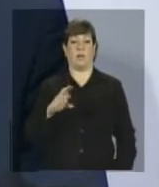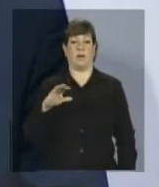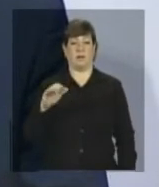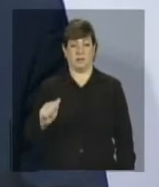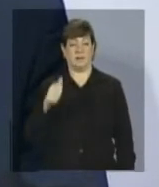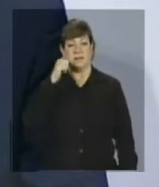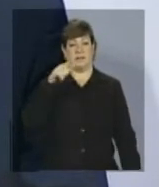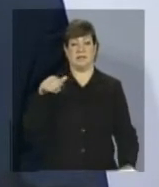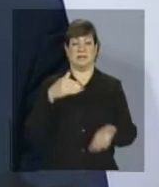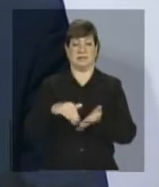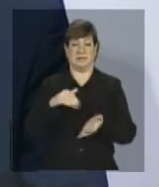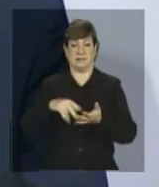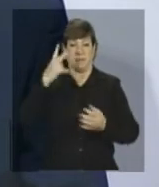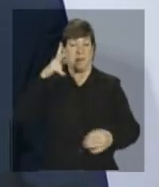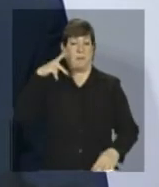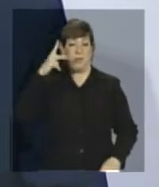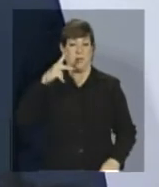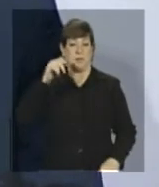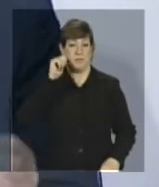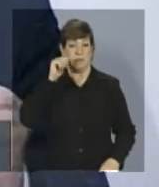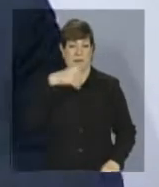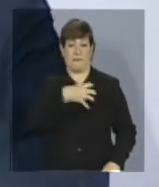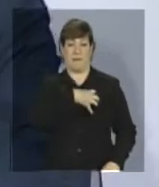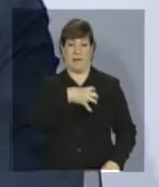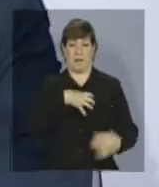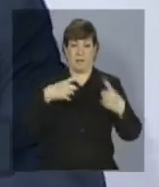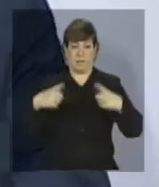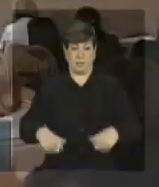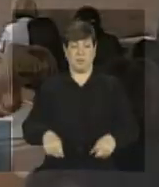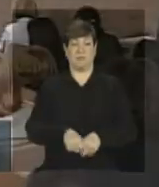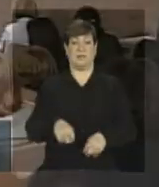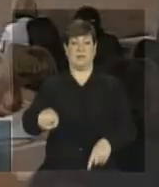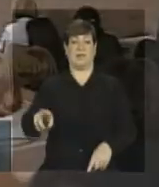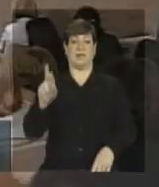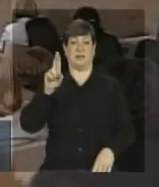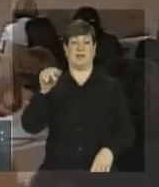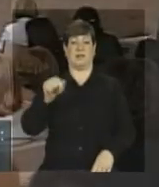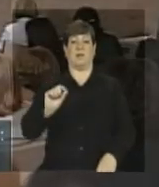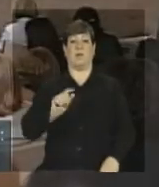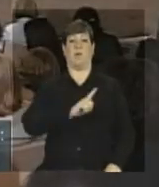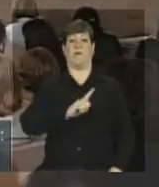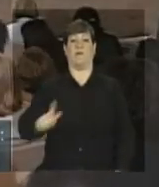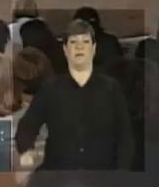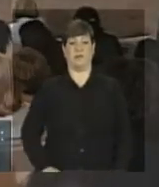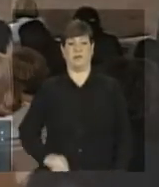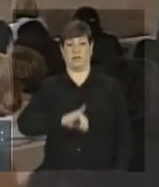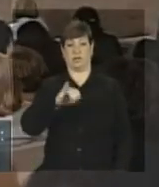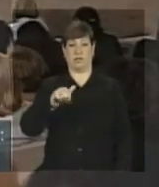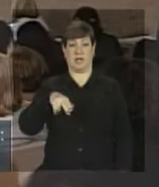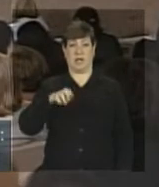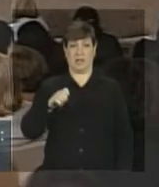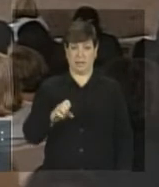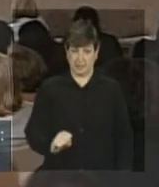Barbosa, secretária de Política para as Mulheres do Estado da Bahia, aqui representando o governador Jax Wagner.